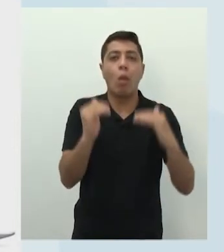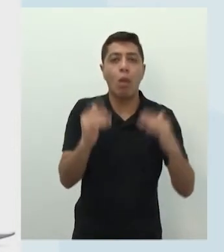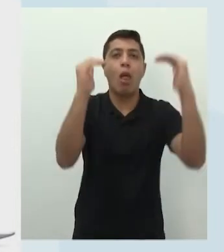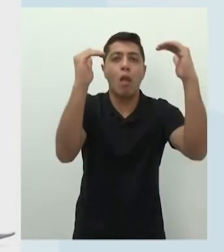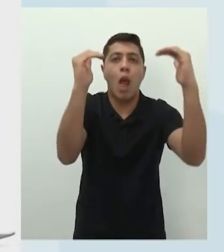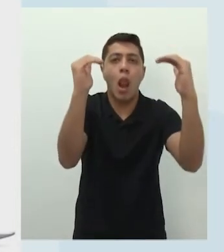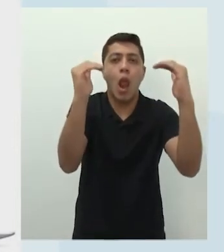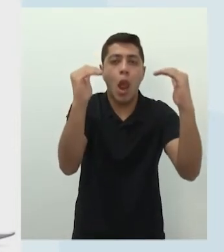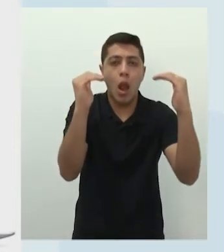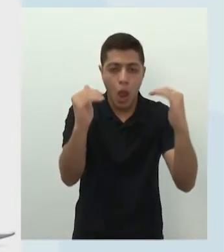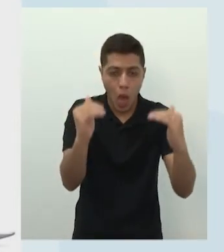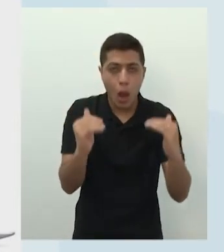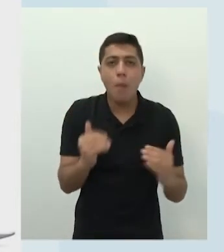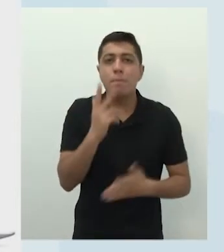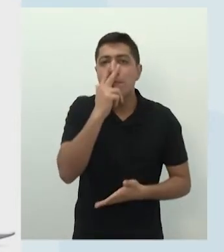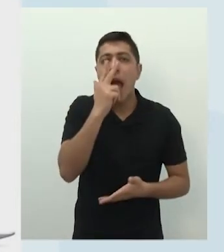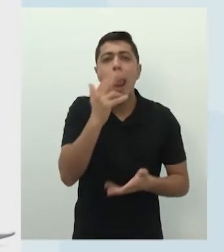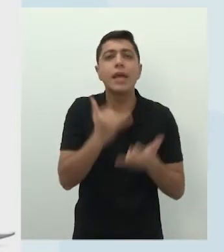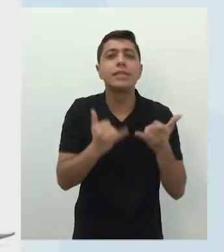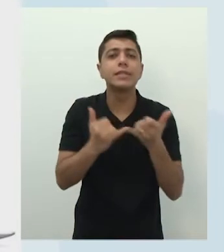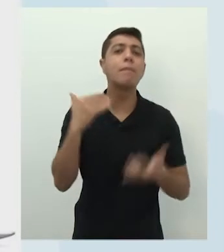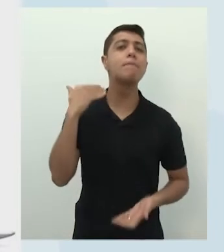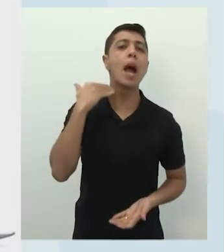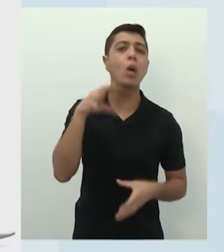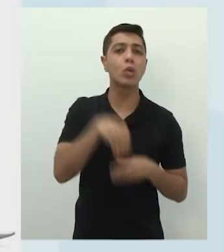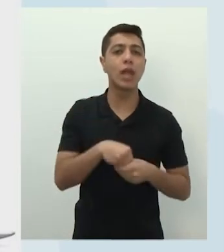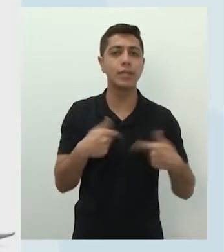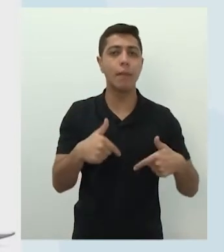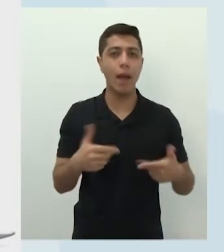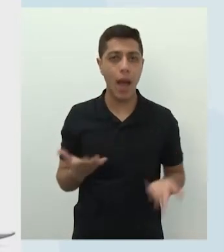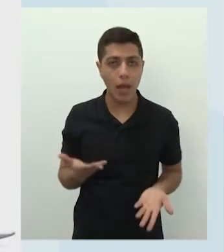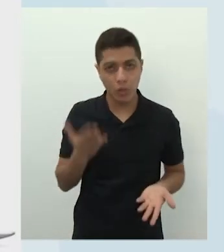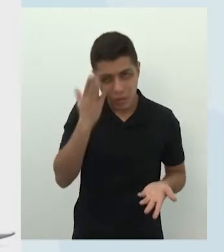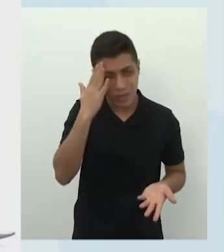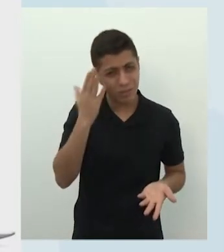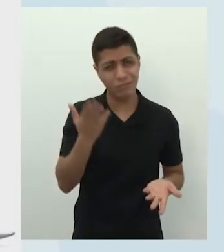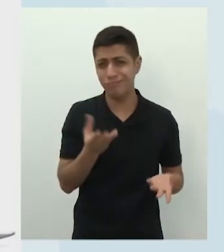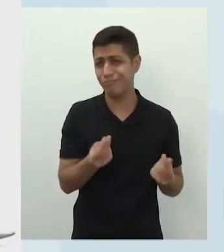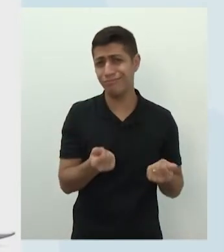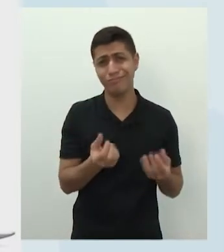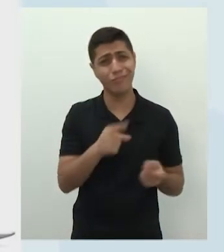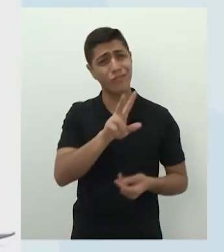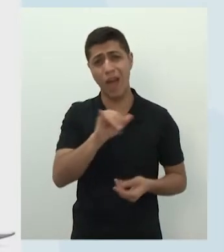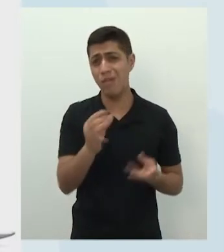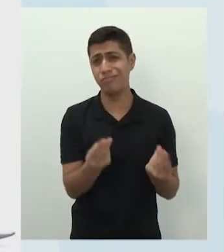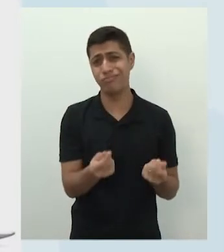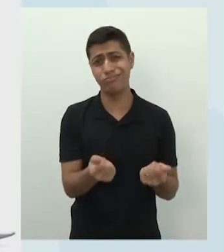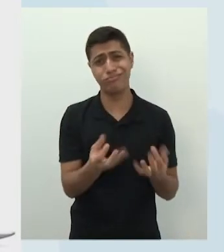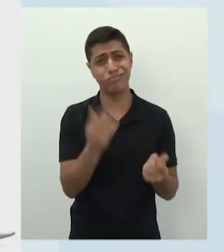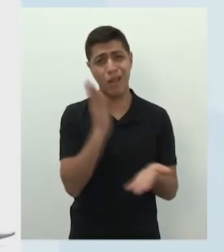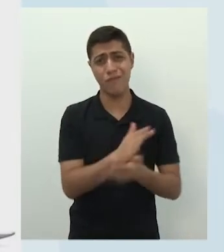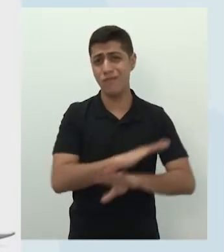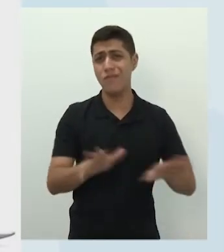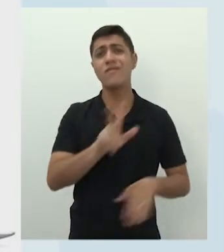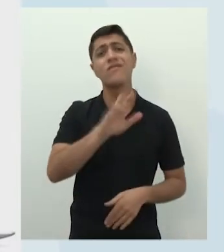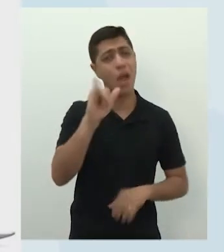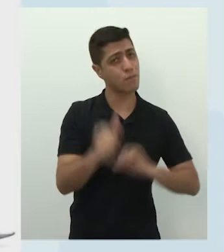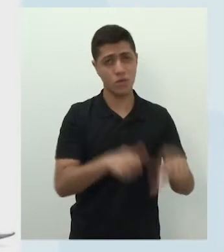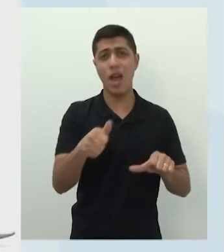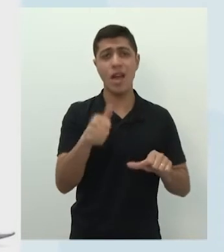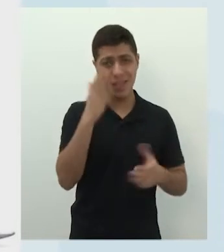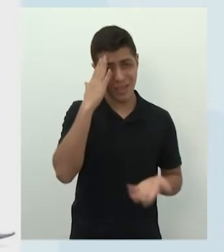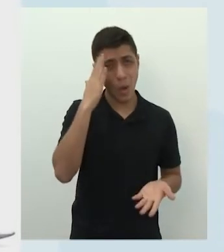modelo de banco, esse modelo acadêmico, às vezes um pouco mais ultrapassado, está gradativamente cedendo lugar a